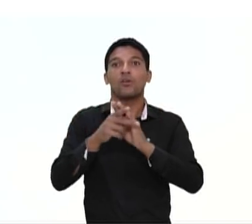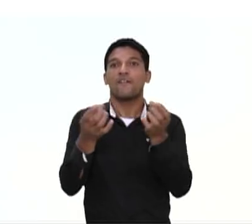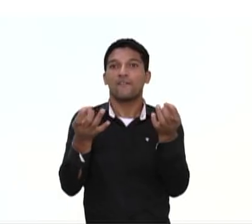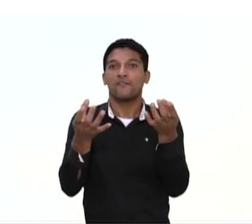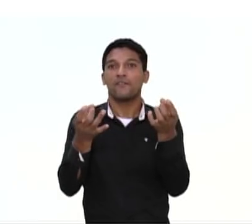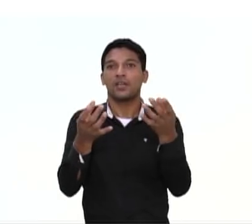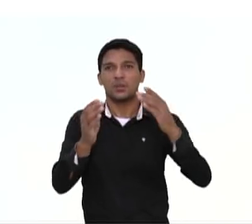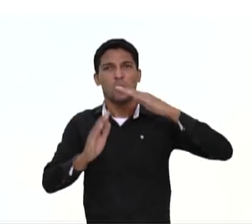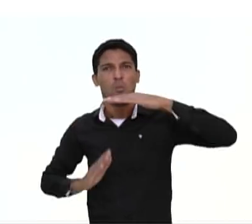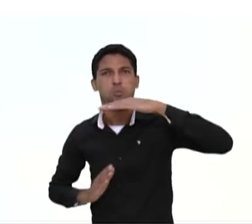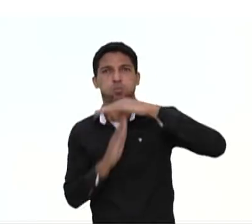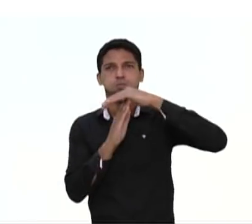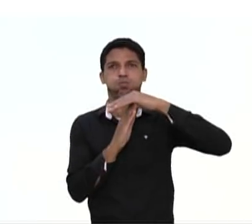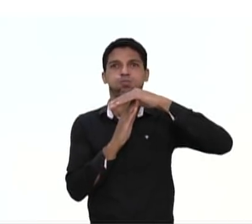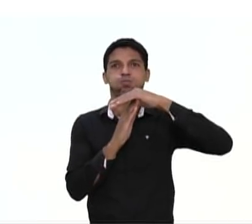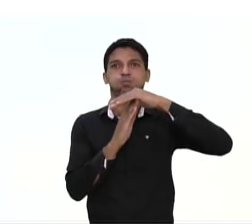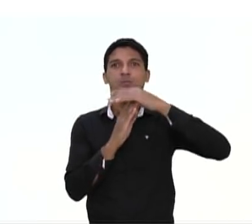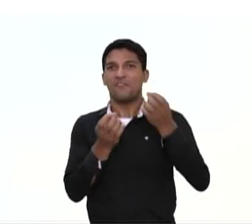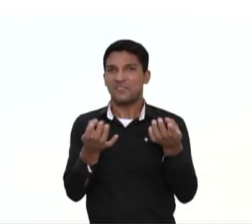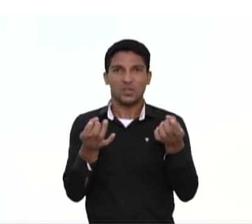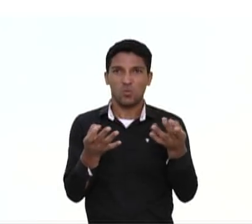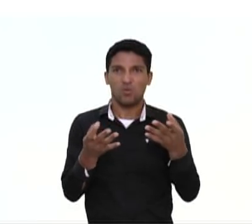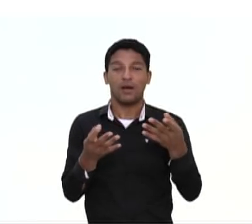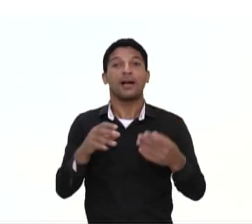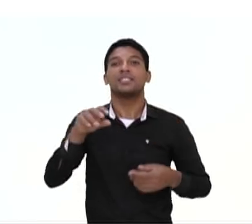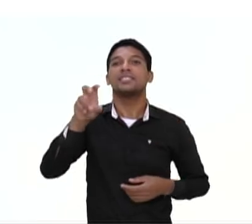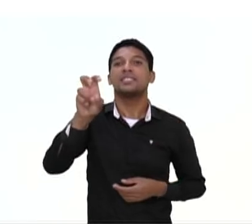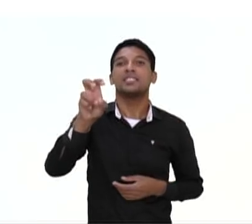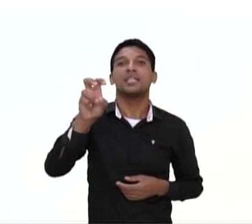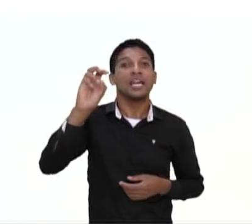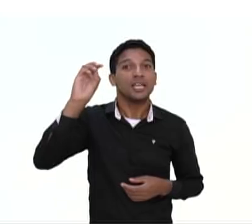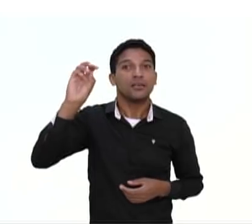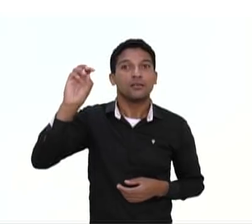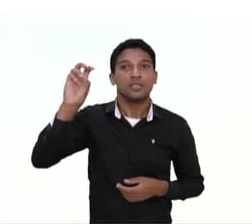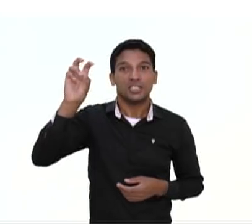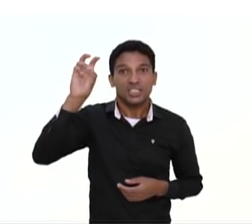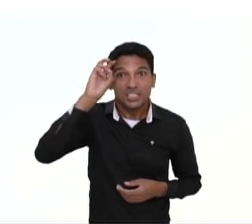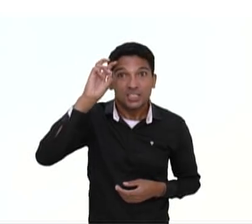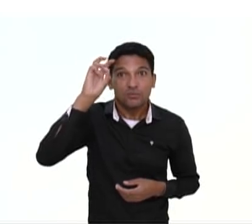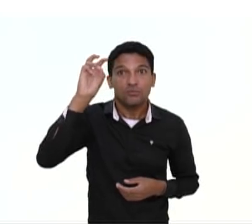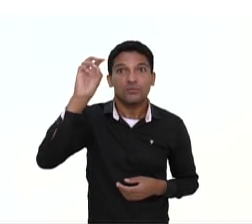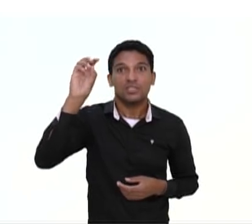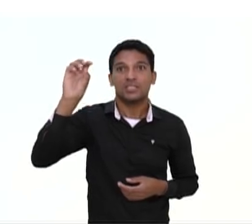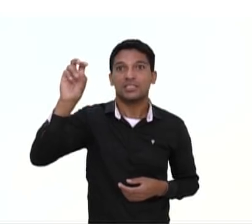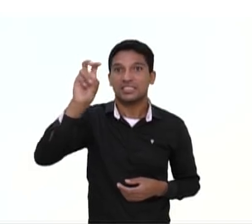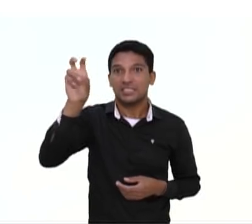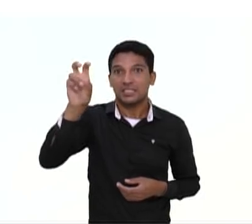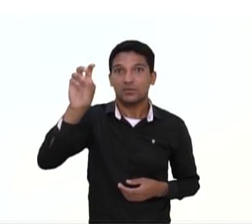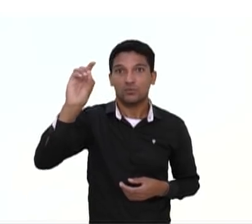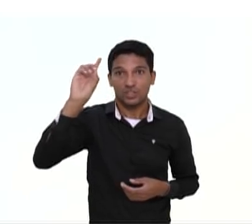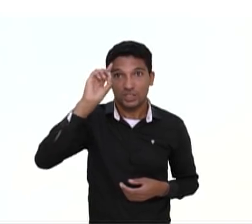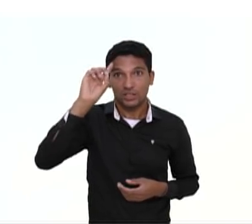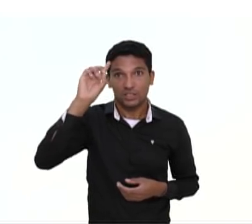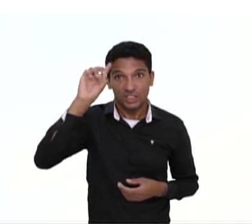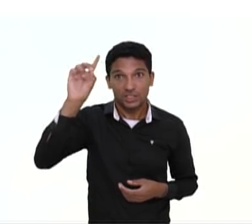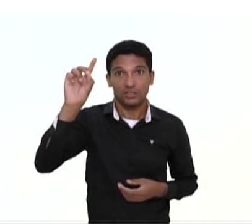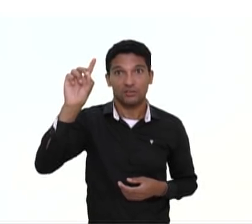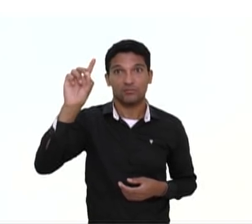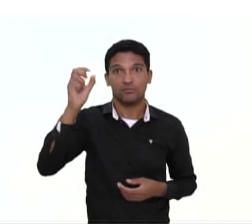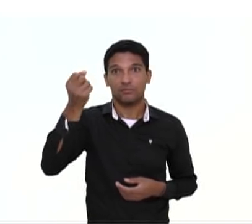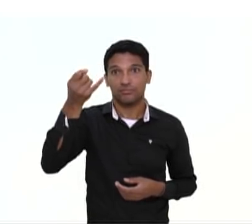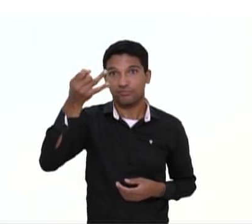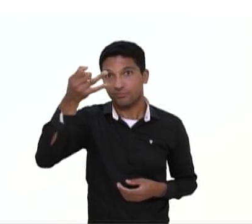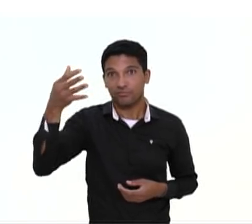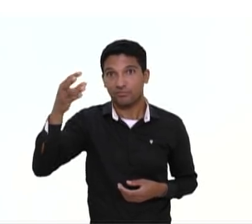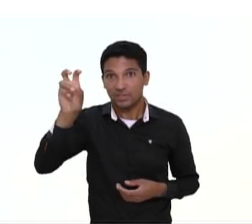atingiram um ponto máximo foi no quinto dia fiz o vértice = 5 e qual o dia que as vendas